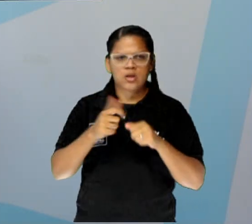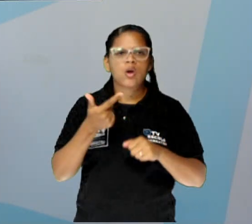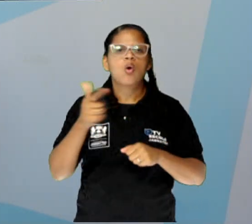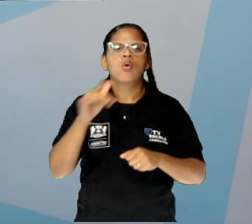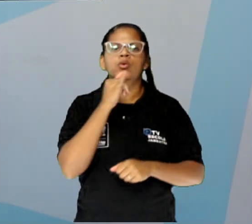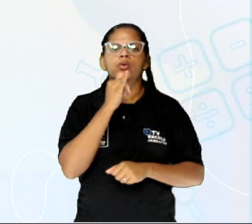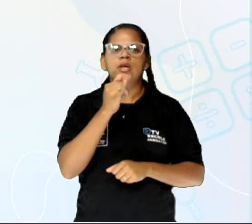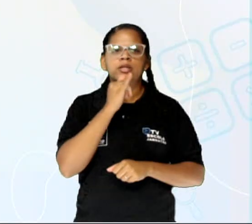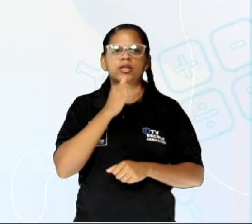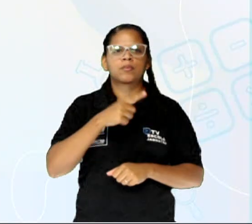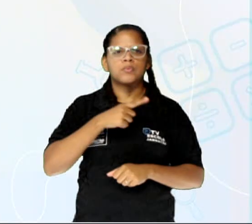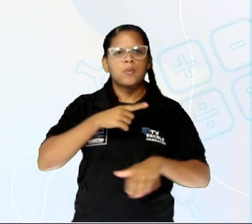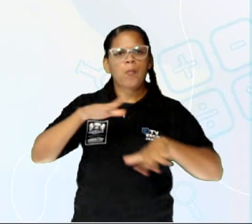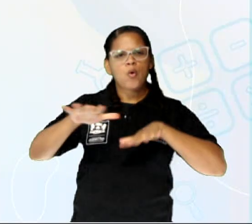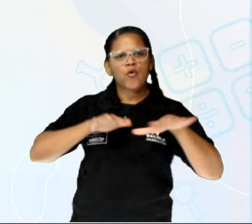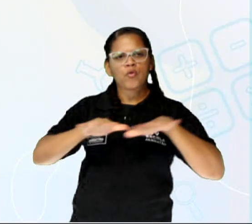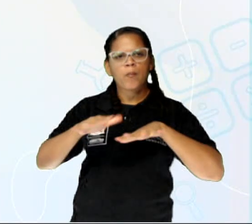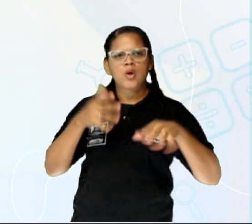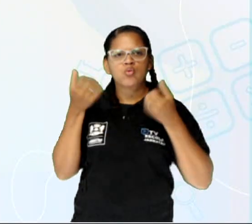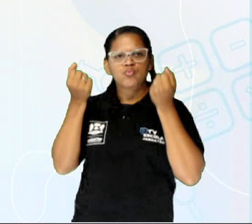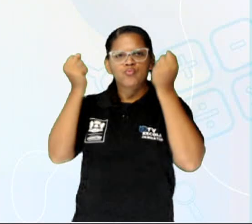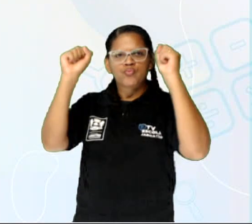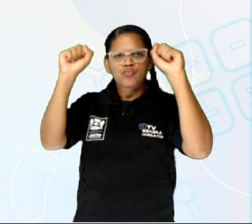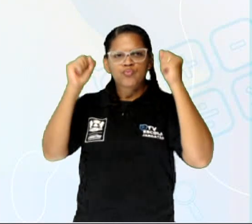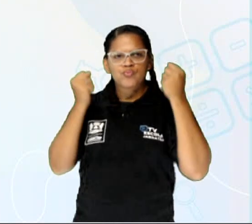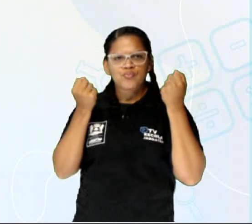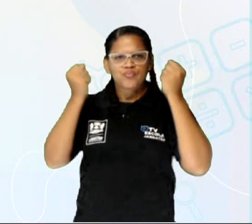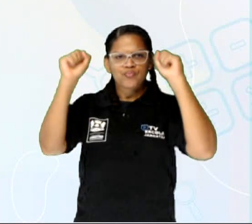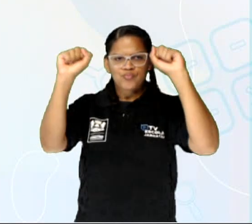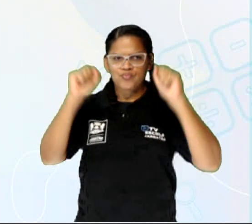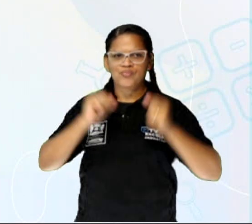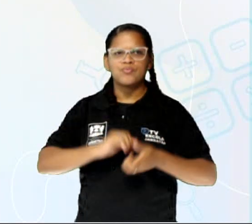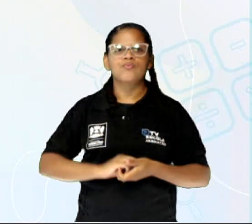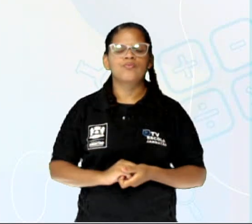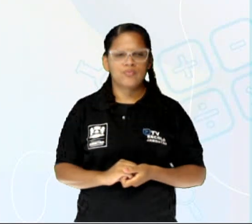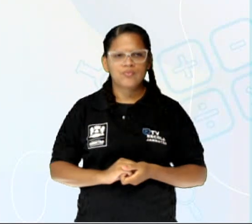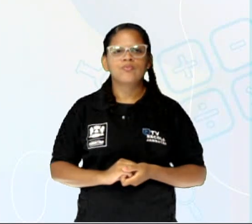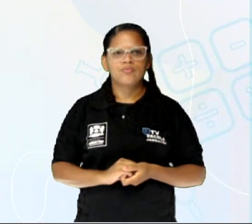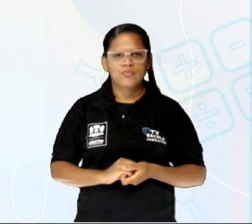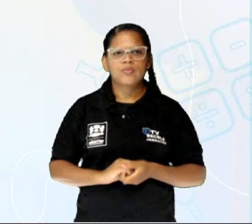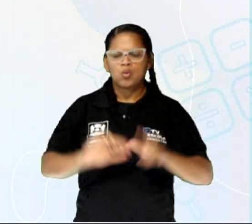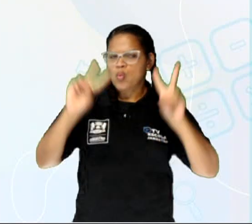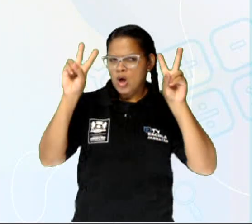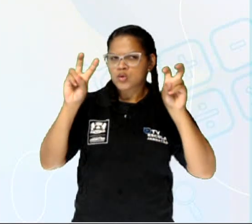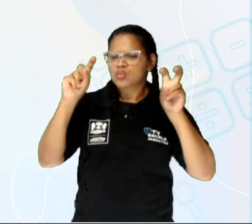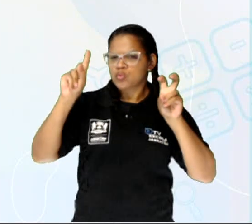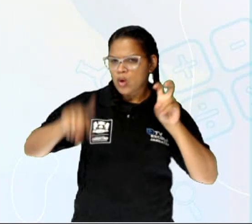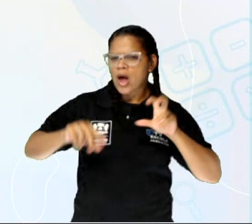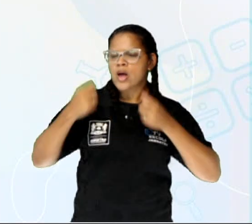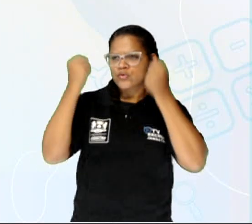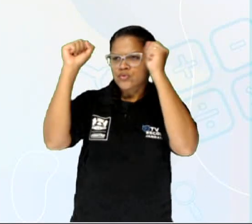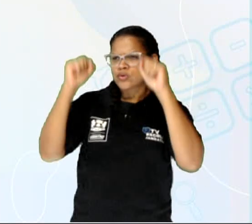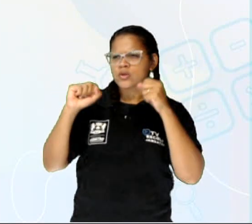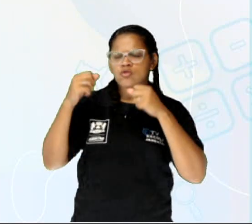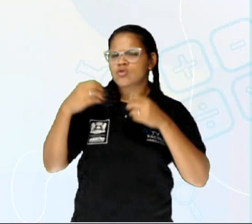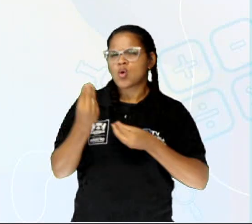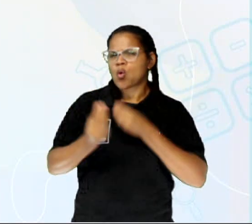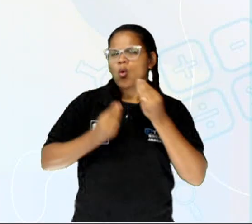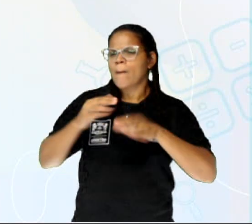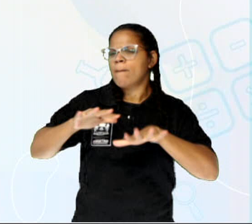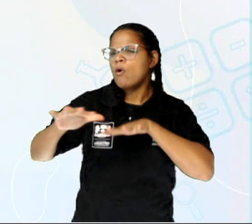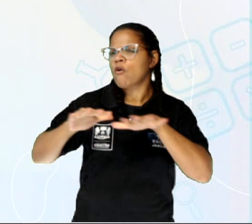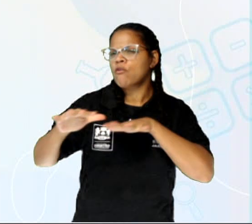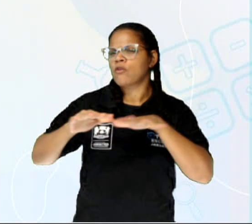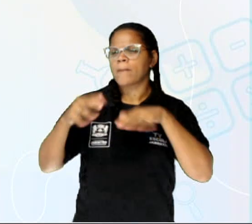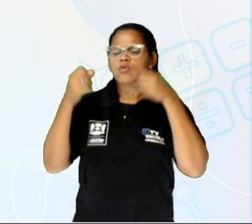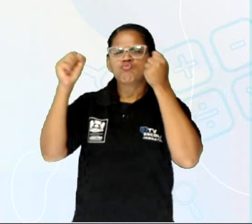ver? Movimentos ginásticos. Falamos sobre ginástica, né? E o que seriam esses movimentos ginásticos que a gente tem